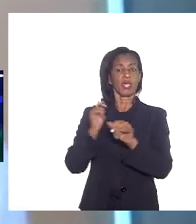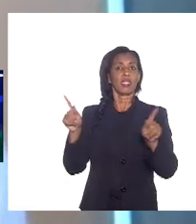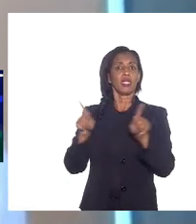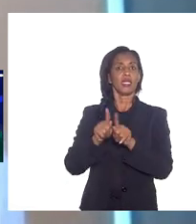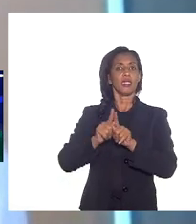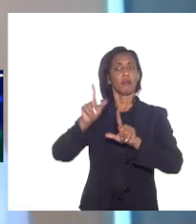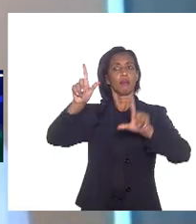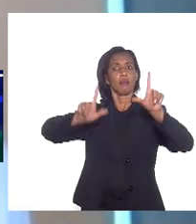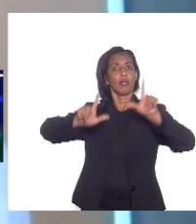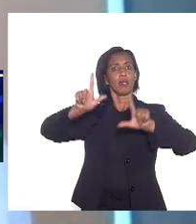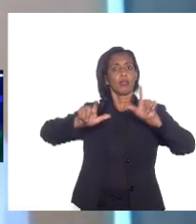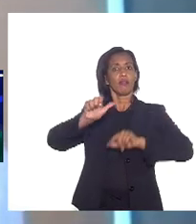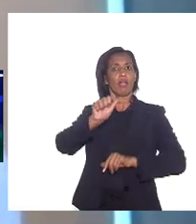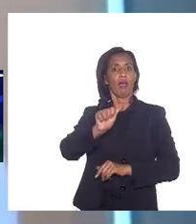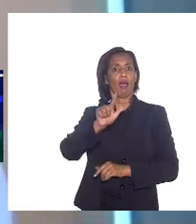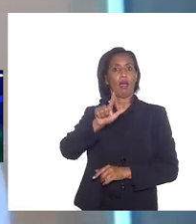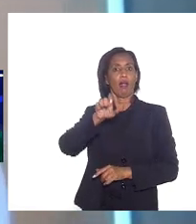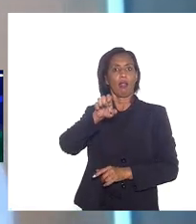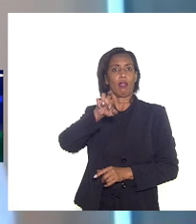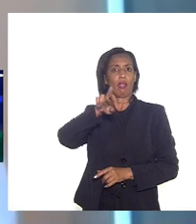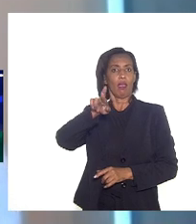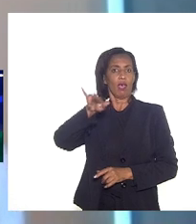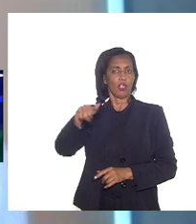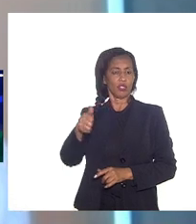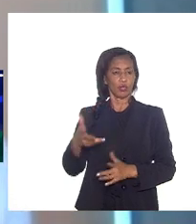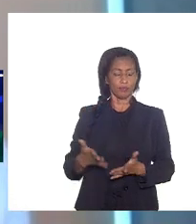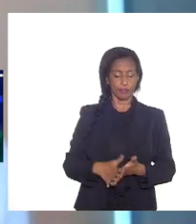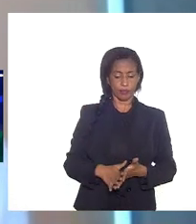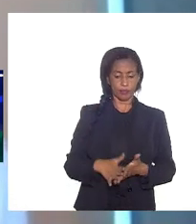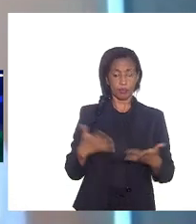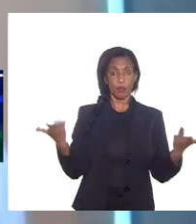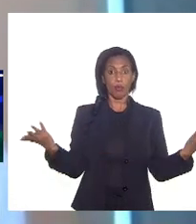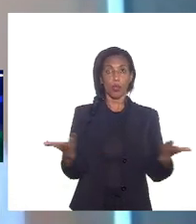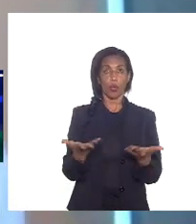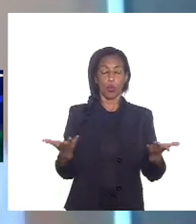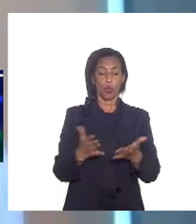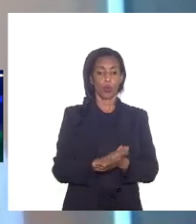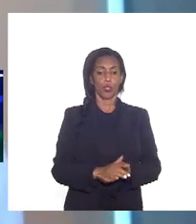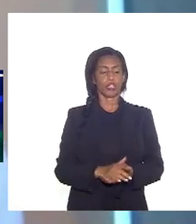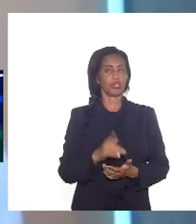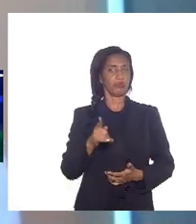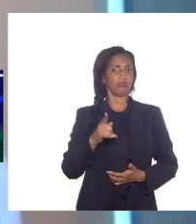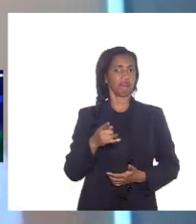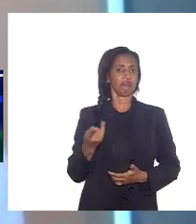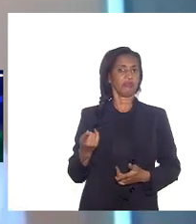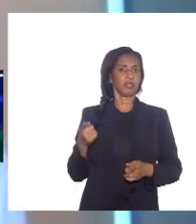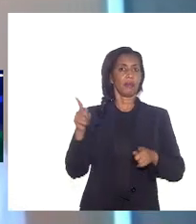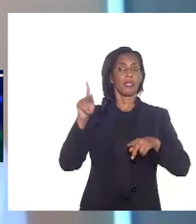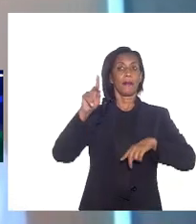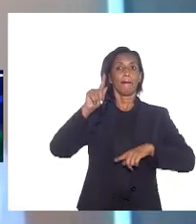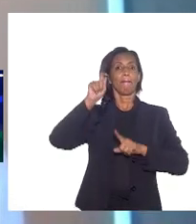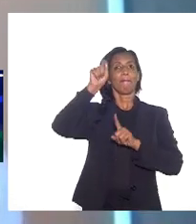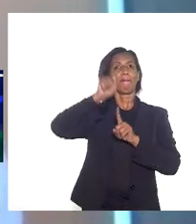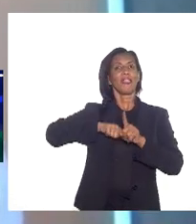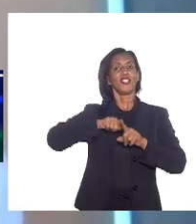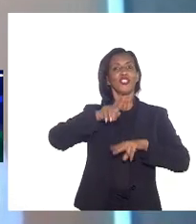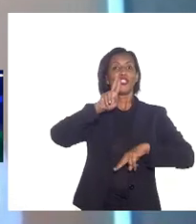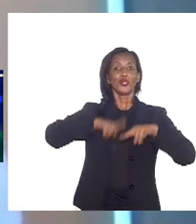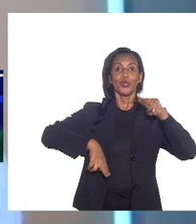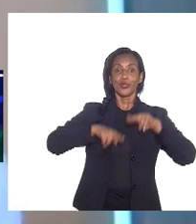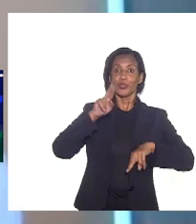também pela TV Alerge. O que eu trago aqui hoje reflete o mês de junho, que é um